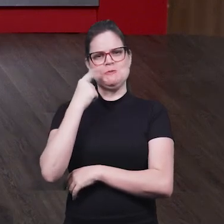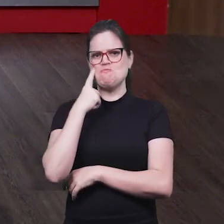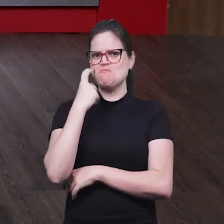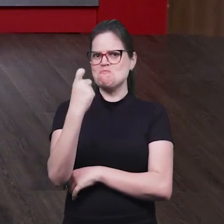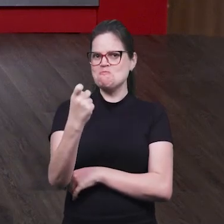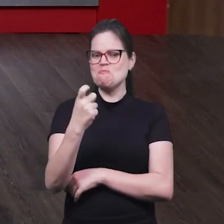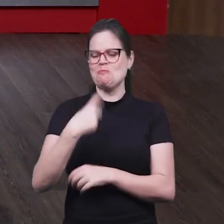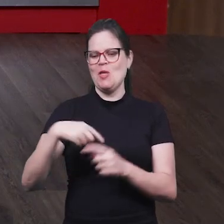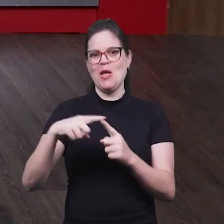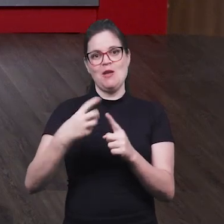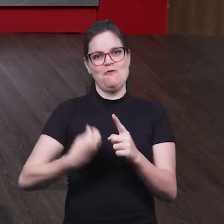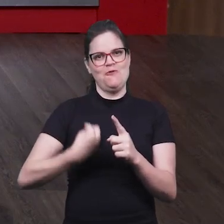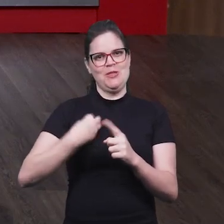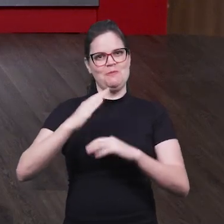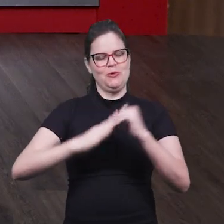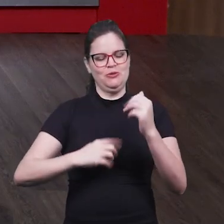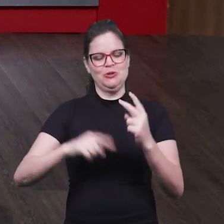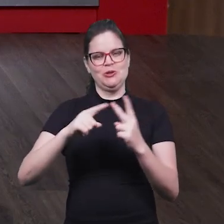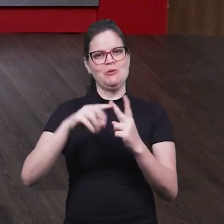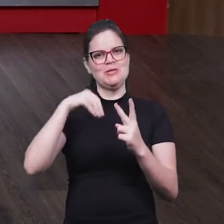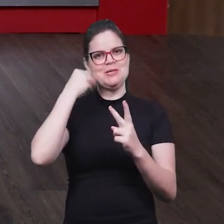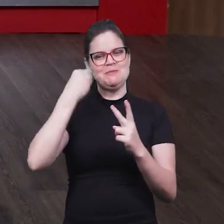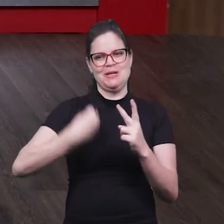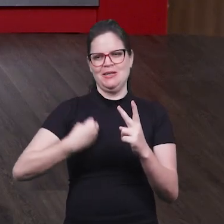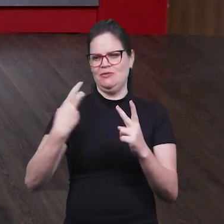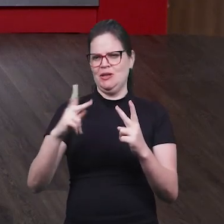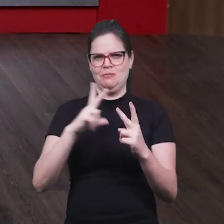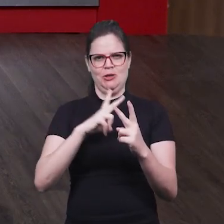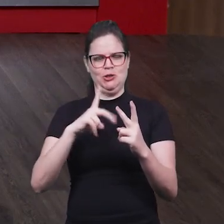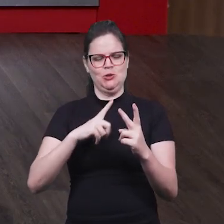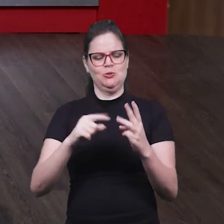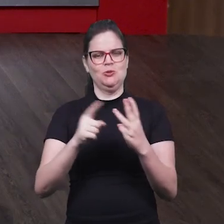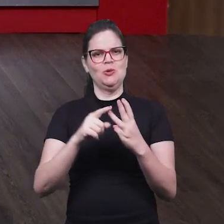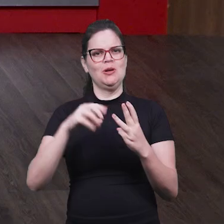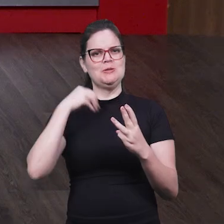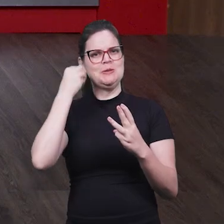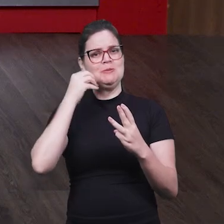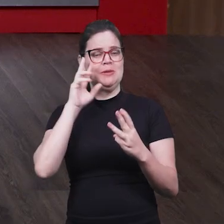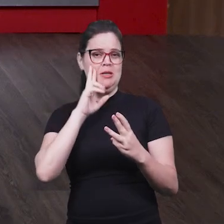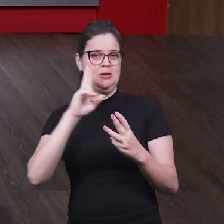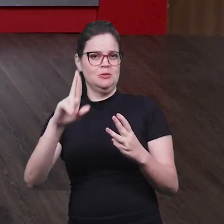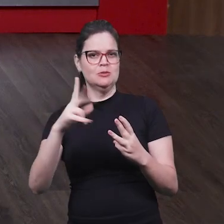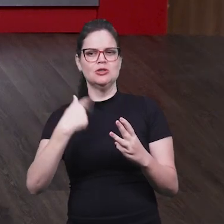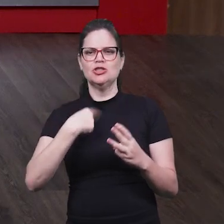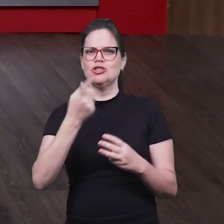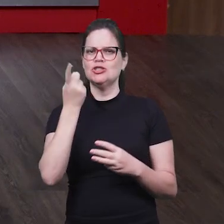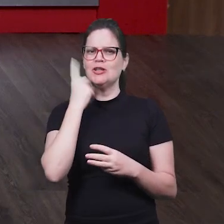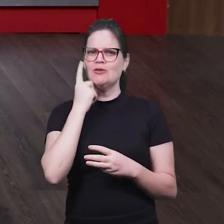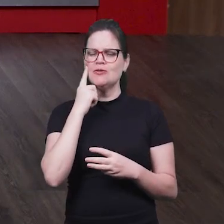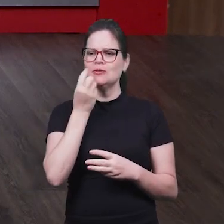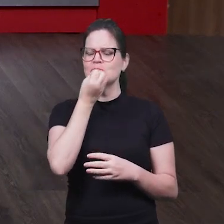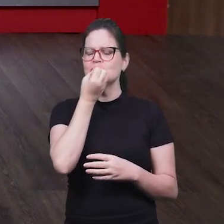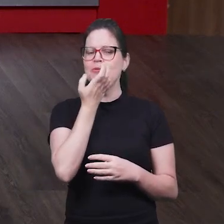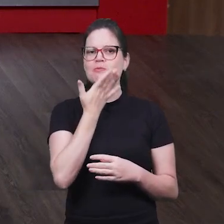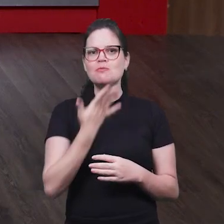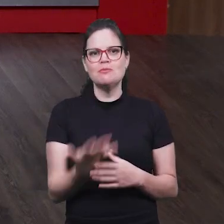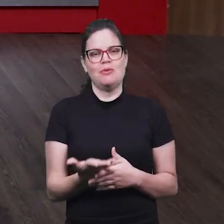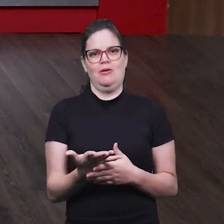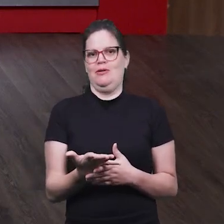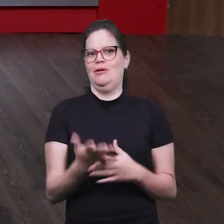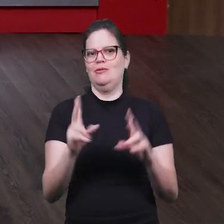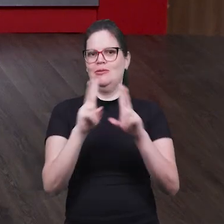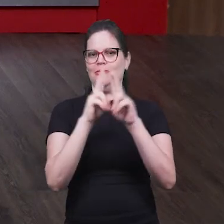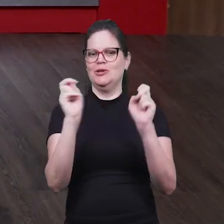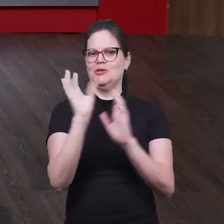sobre a experiência de vida, sobre a vida profissional. Temos tido muitas respostas